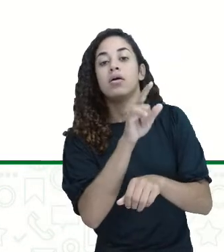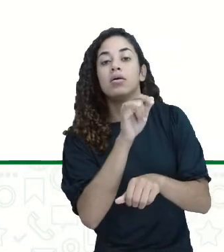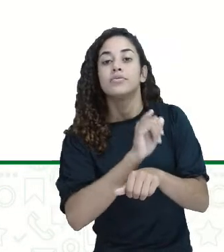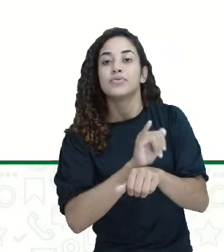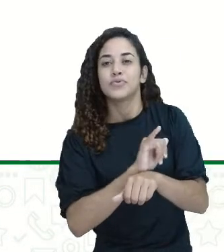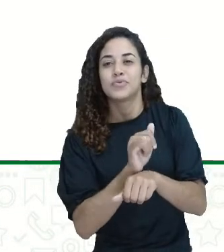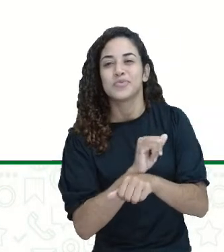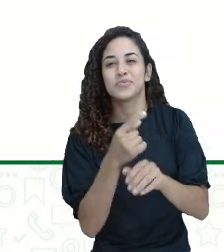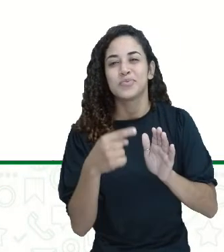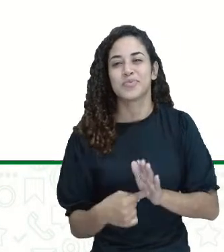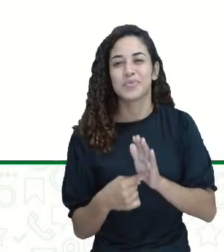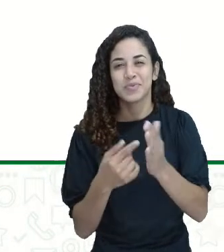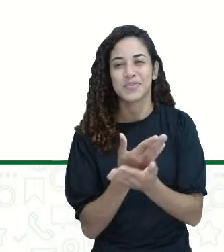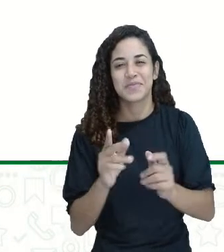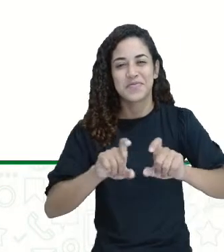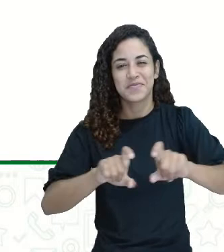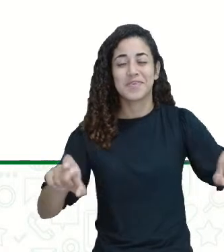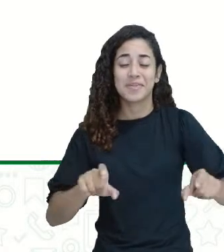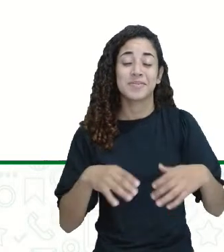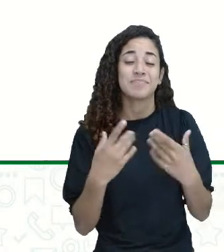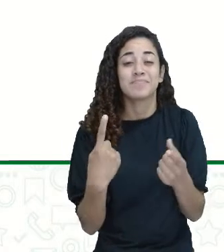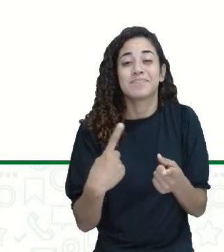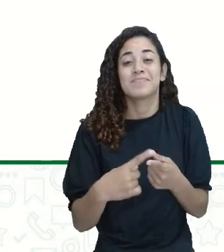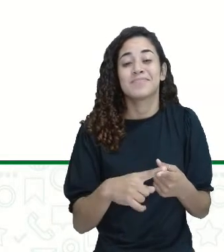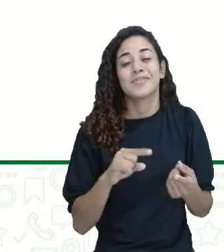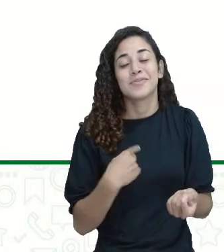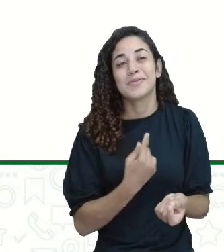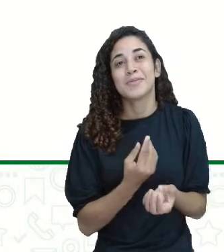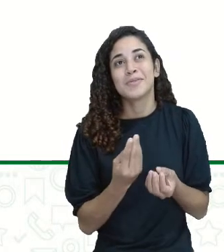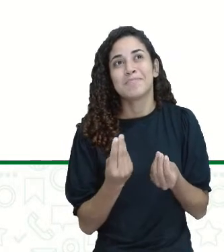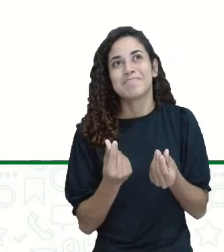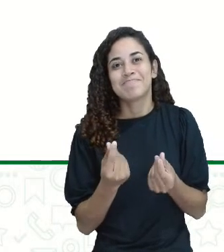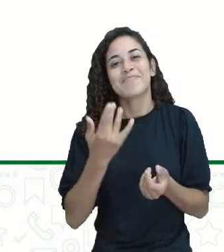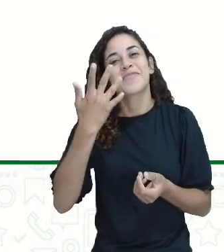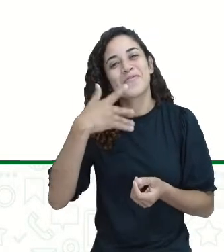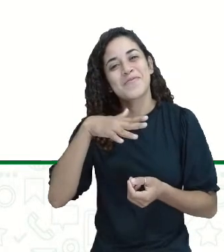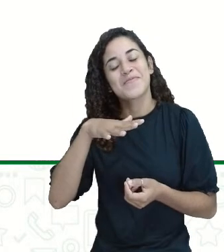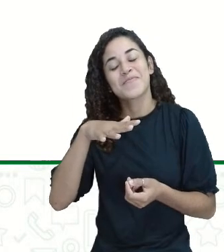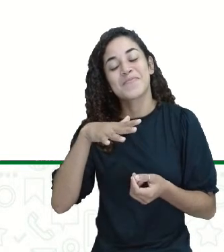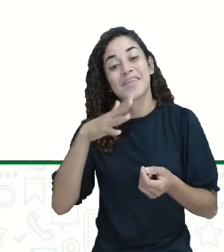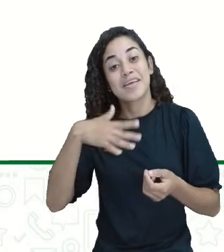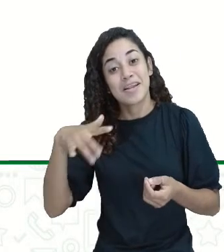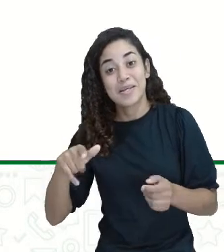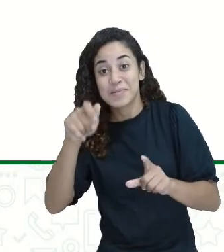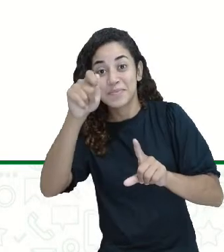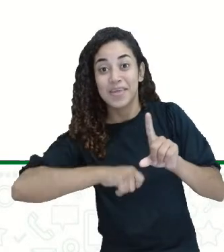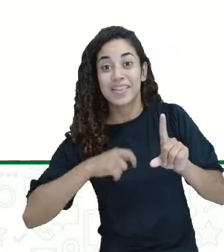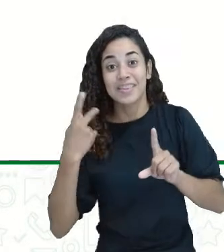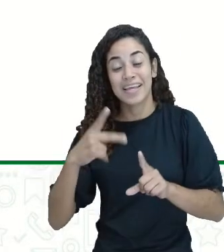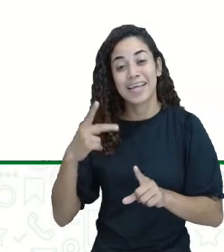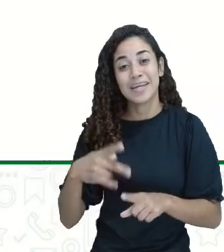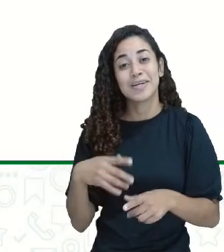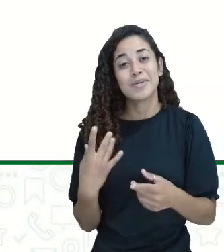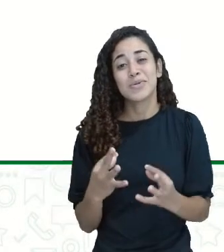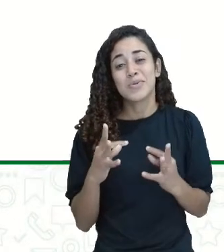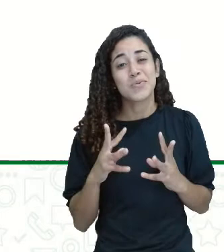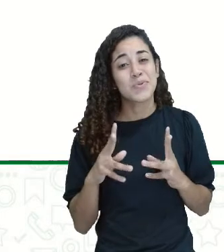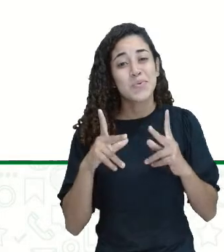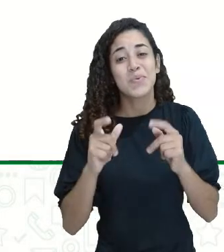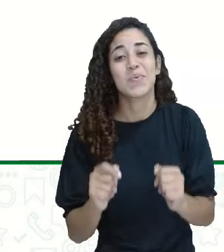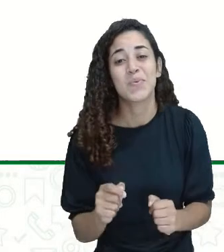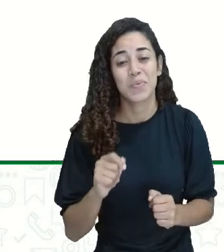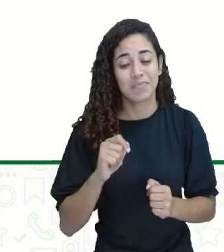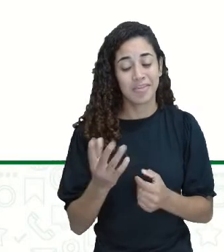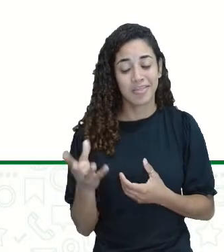essa frase aí, né? Porque, afinal de contas, a gente está no mês das crianças, né? E todo mundo tem uma criança aí